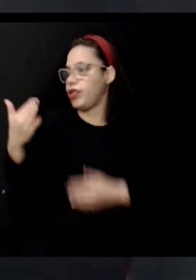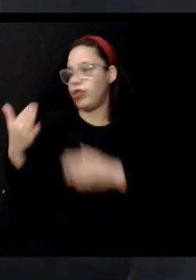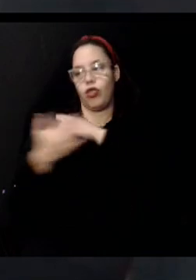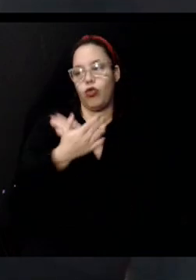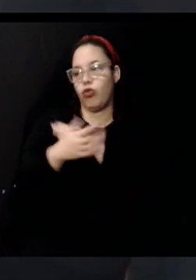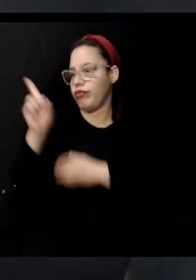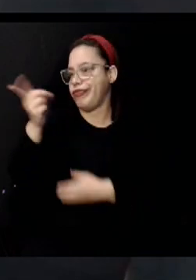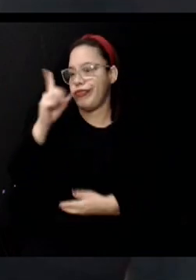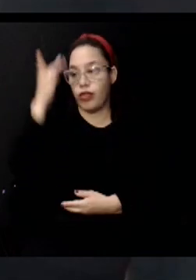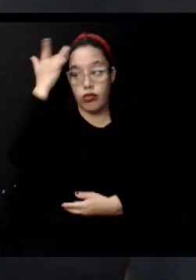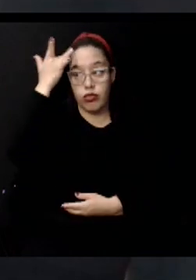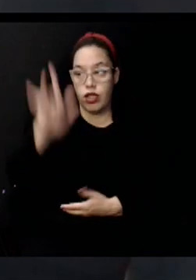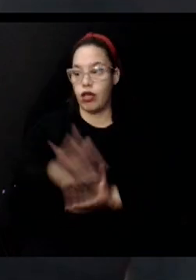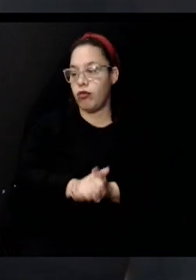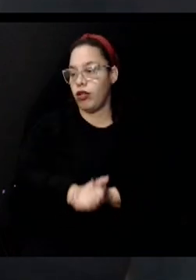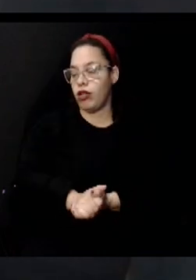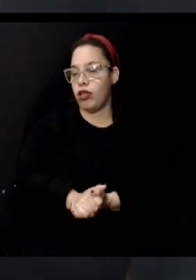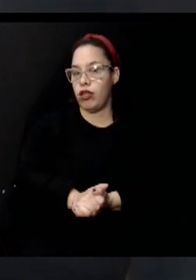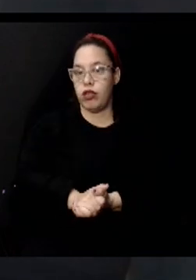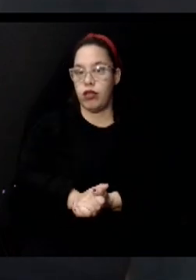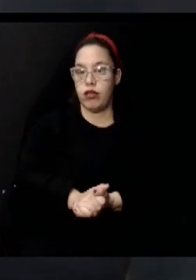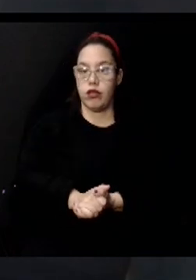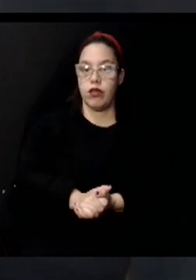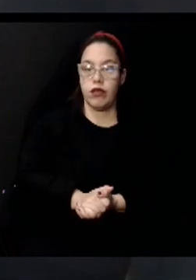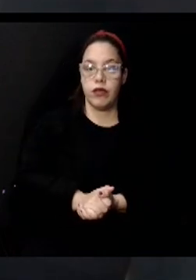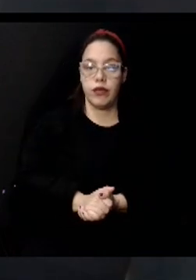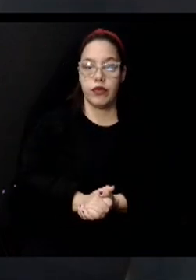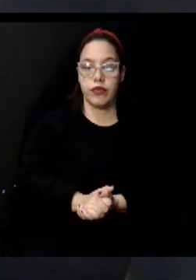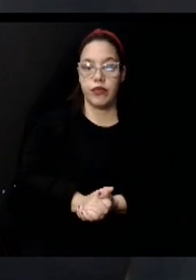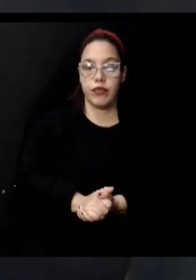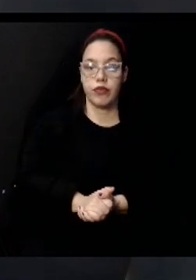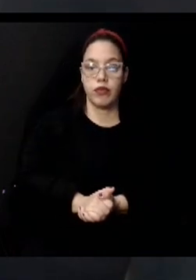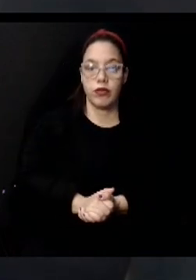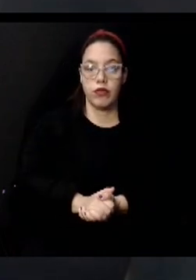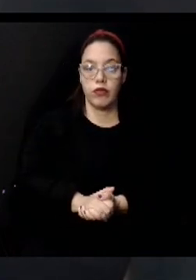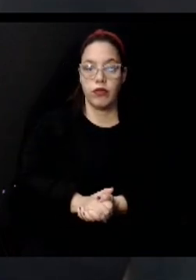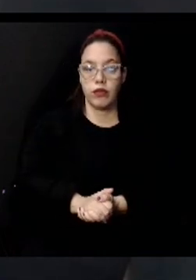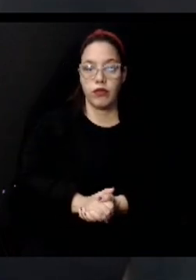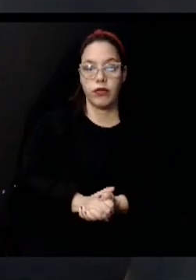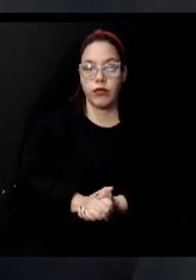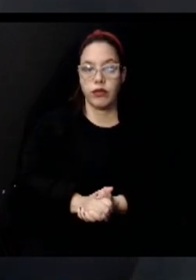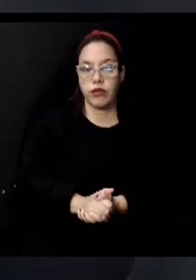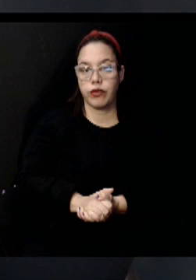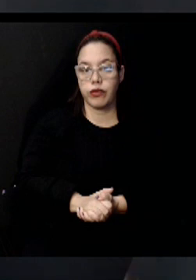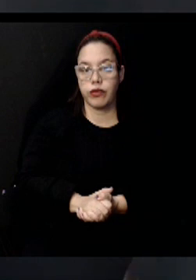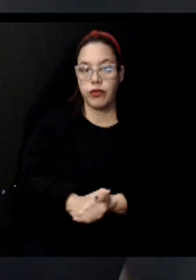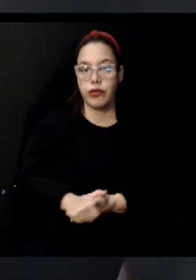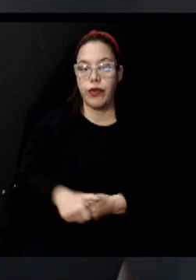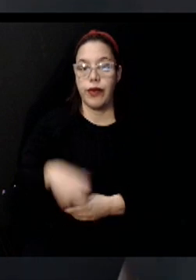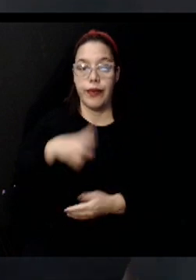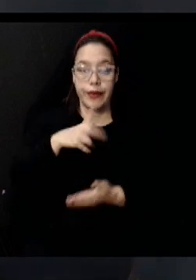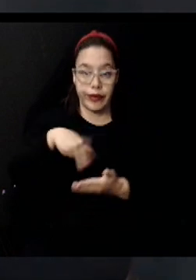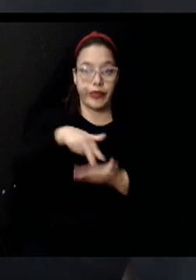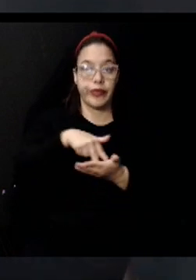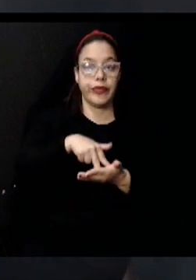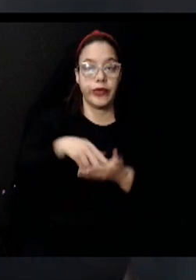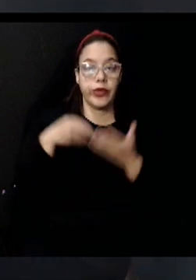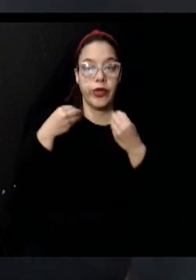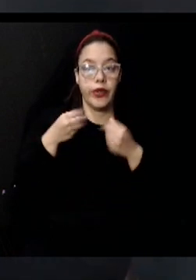entendeu? Exatamente. Aí é interessante, às vezes a pessoa, ela é tão assim, para ela não se colocar como o problema é